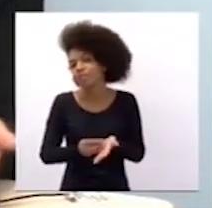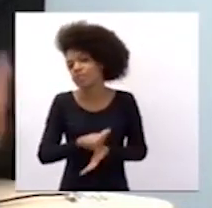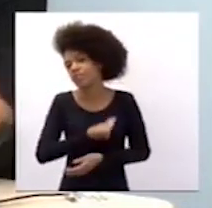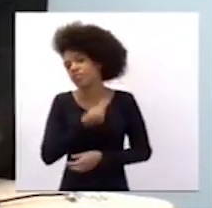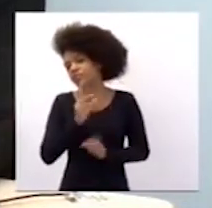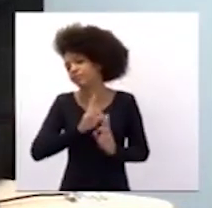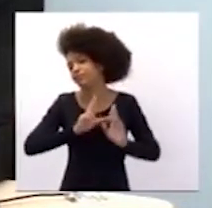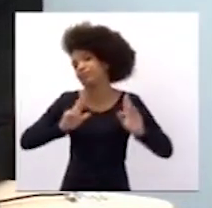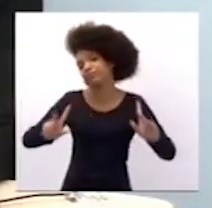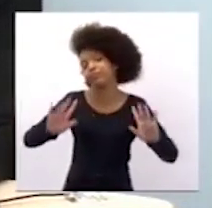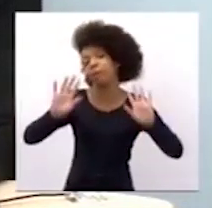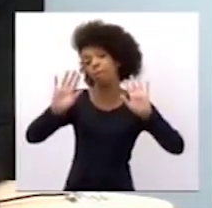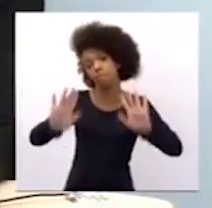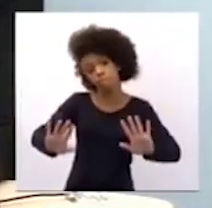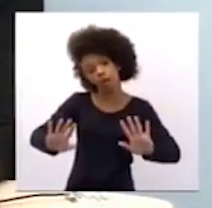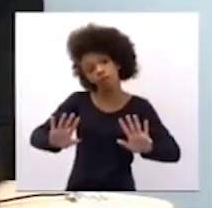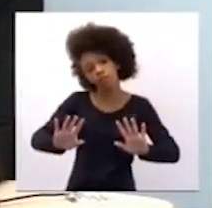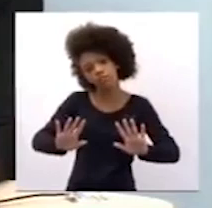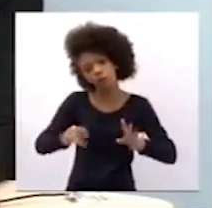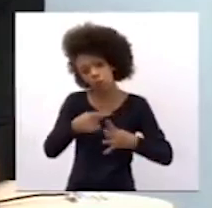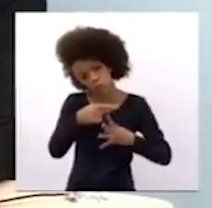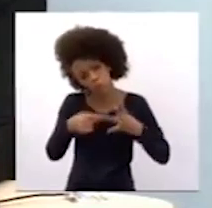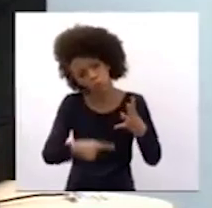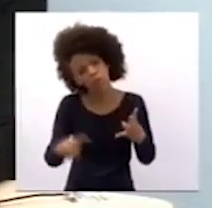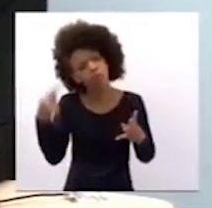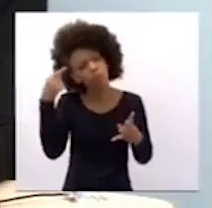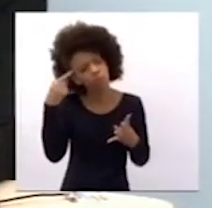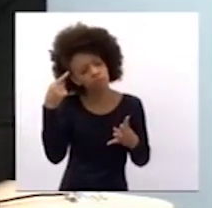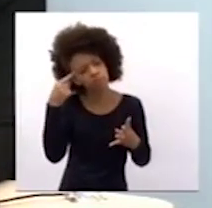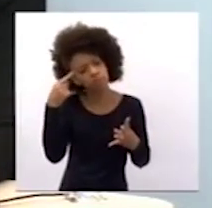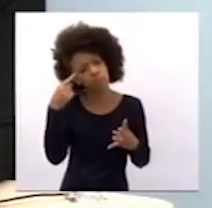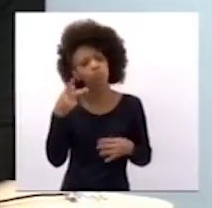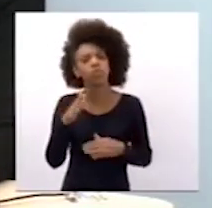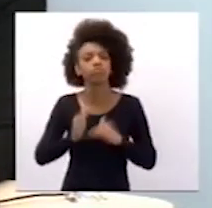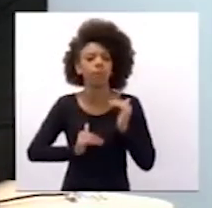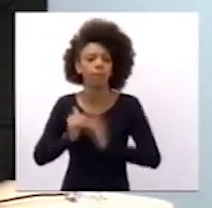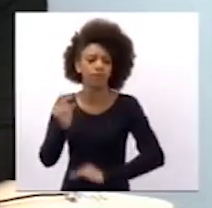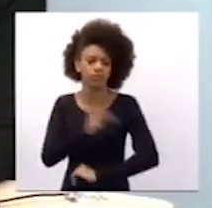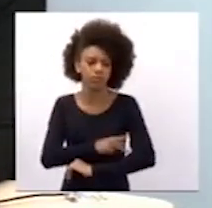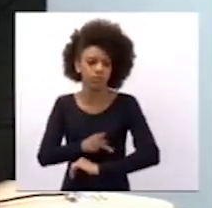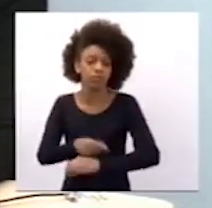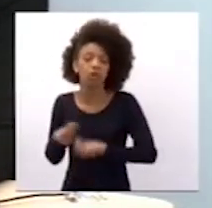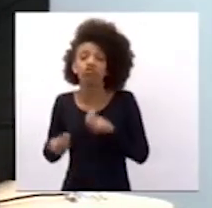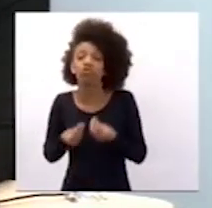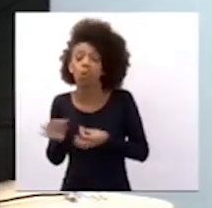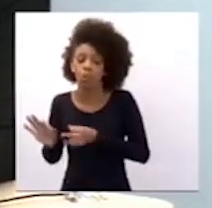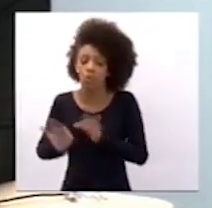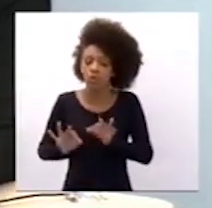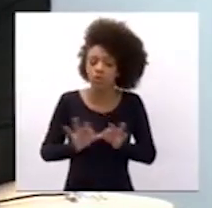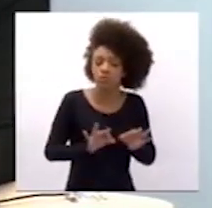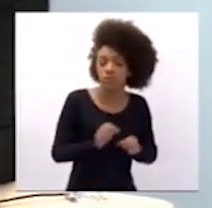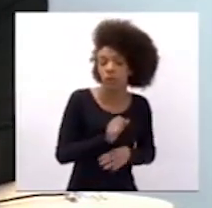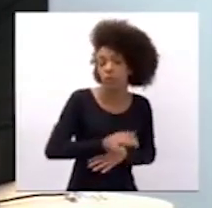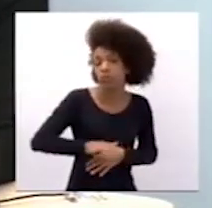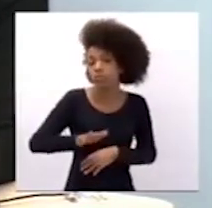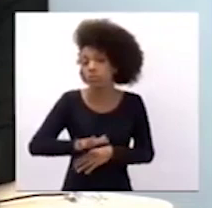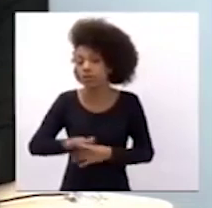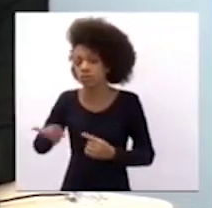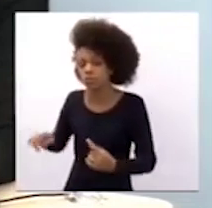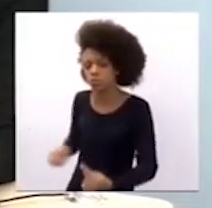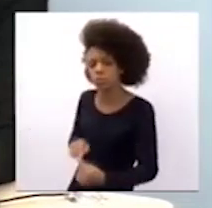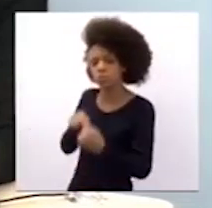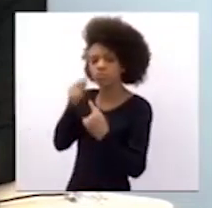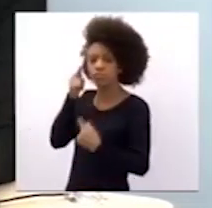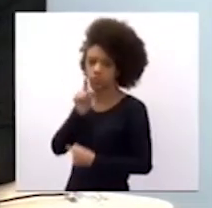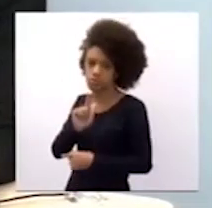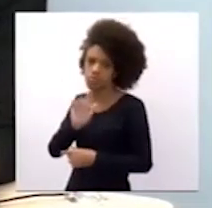diferentes, mas que eles estão pensando, né, na sua intencionalidade pedagógica, de como organizar o espaço, de como atingir esse